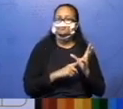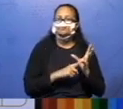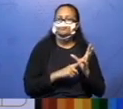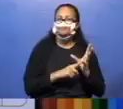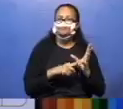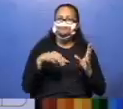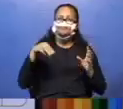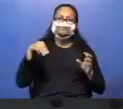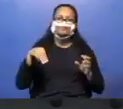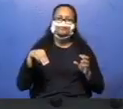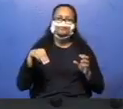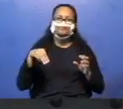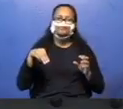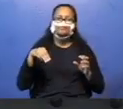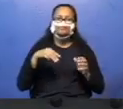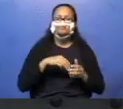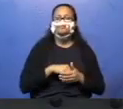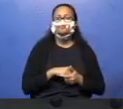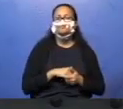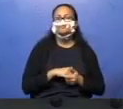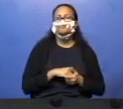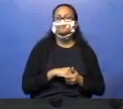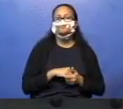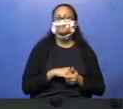mais M.